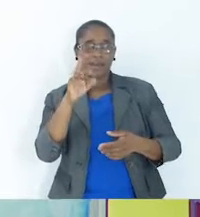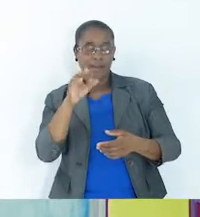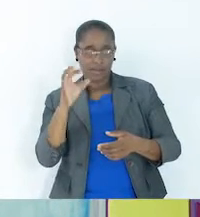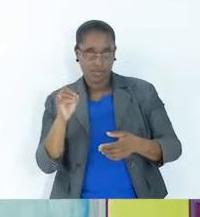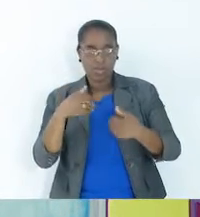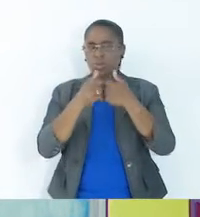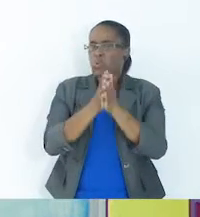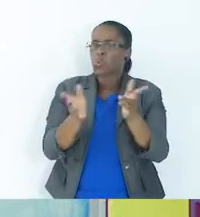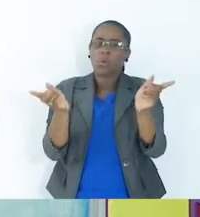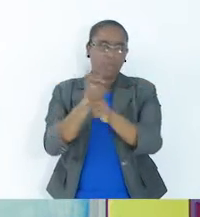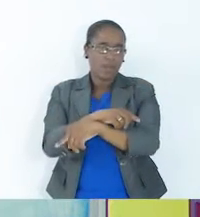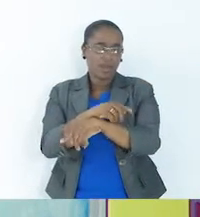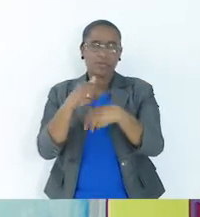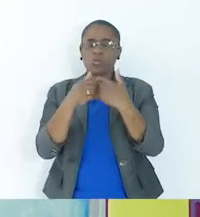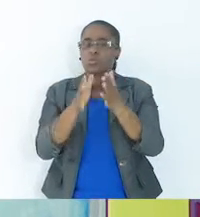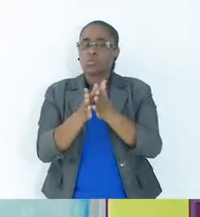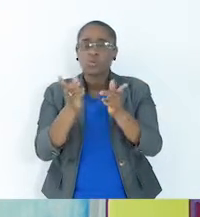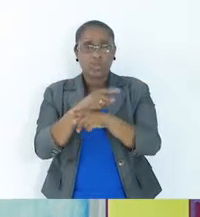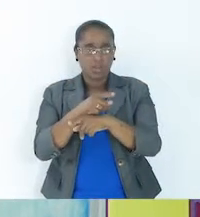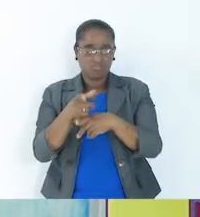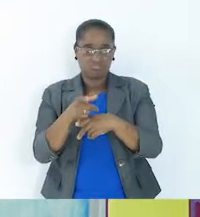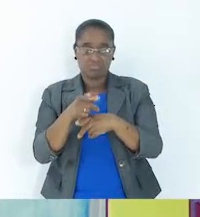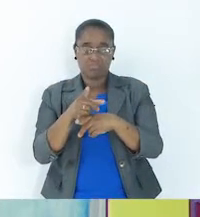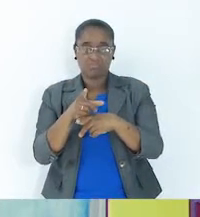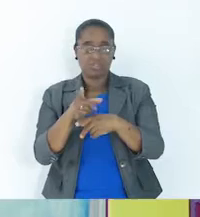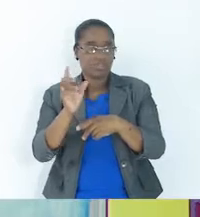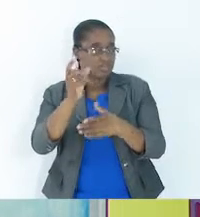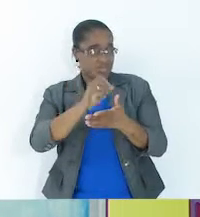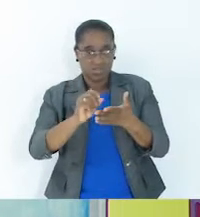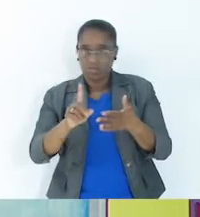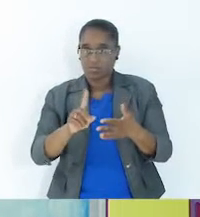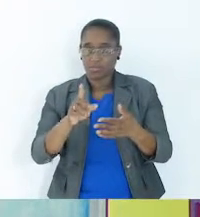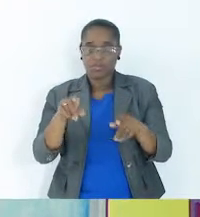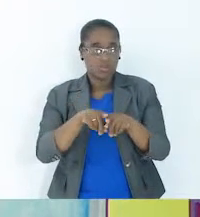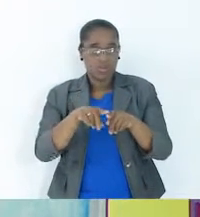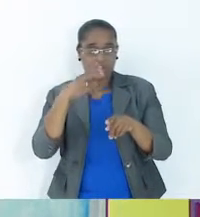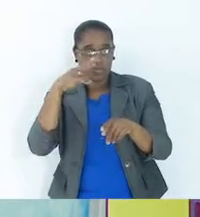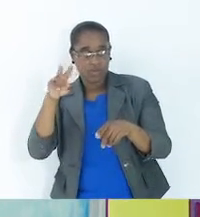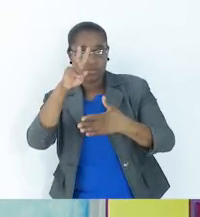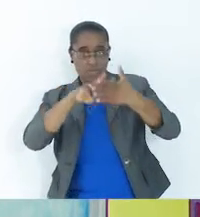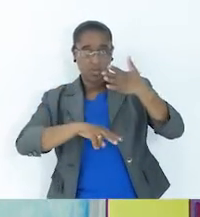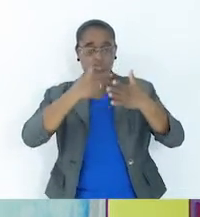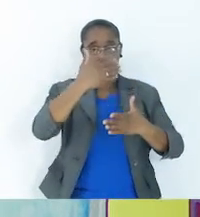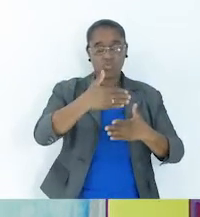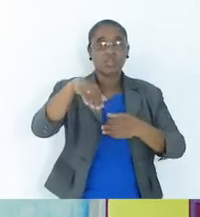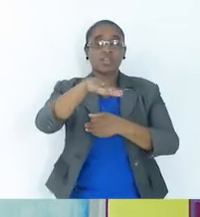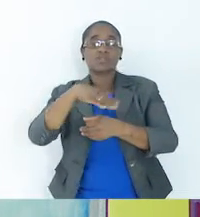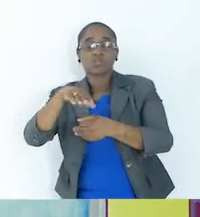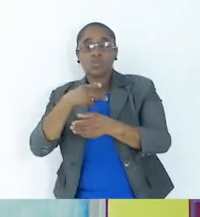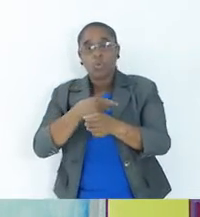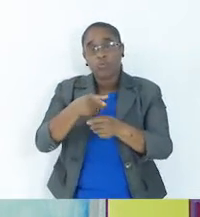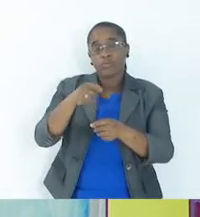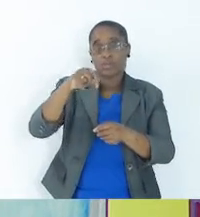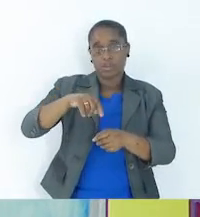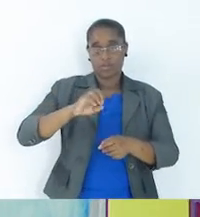literário. O texto não literário não se toca, tal qual a gente viu lá no texto 1 da situação da Covid em